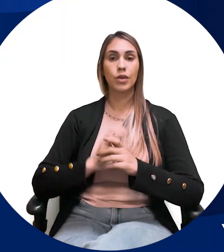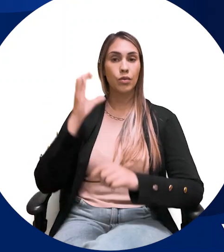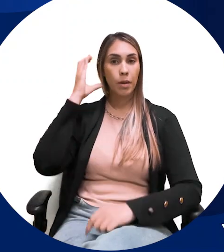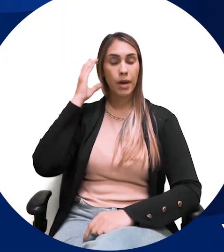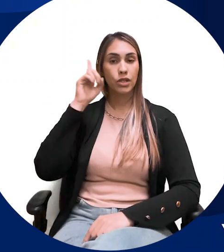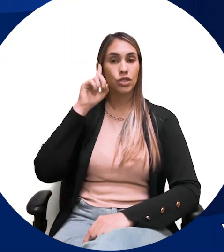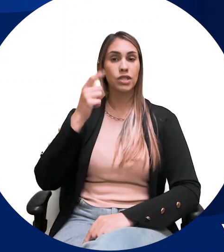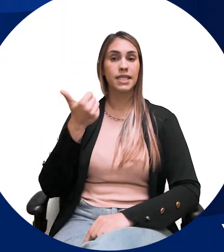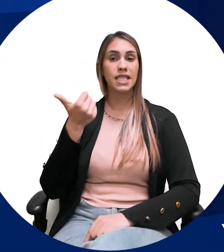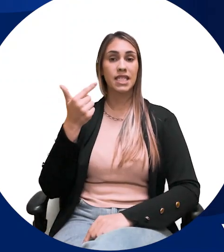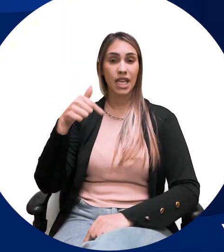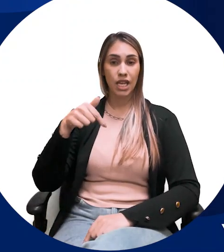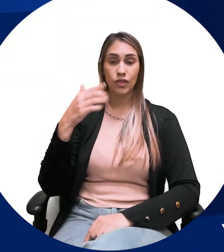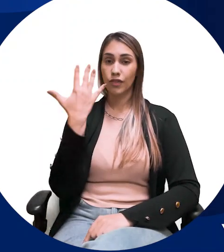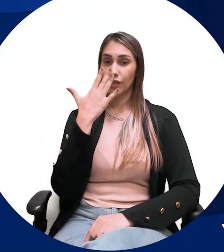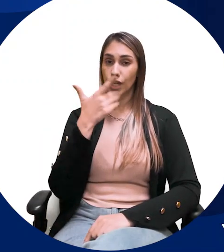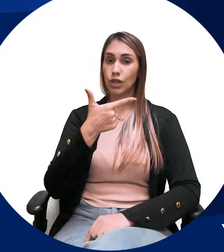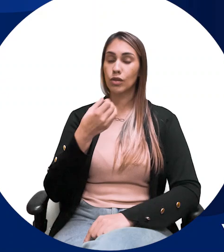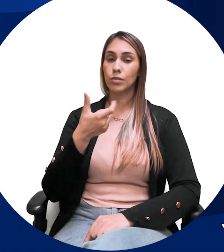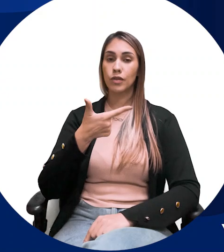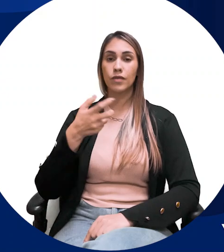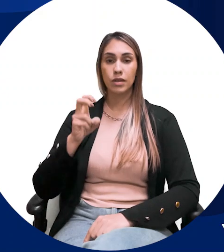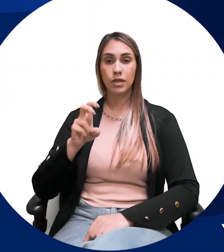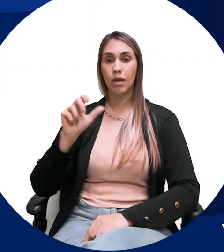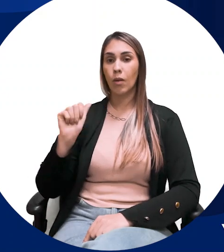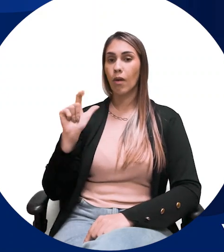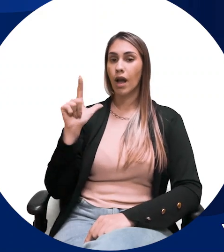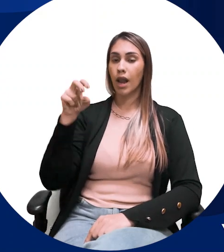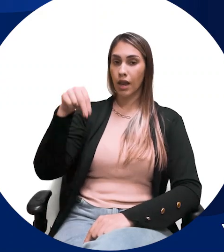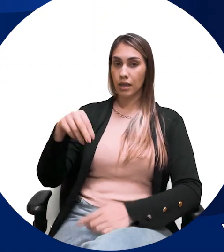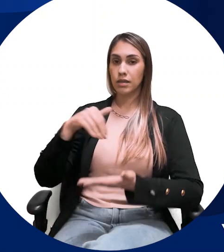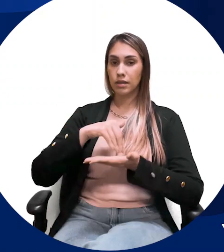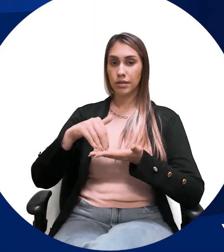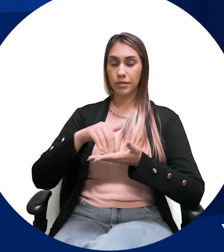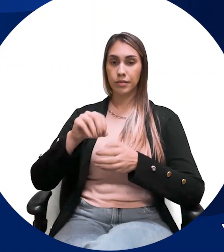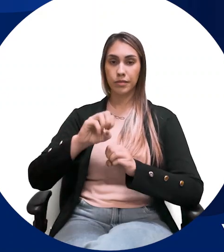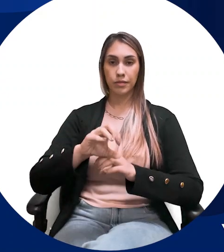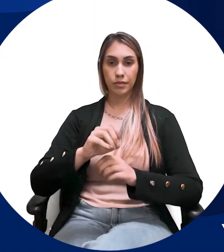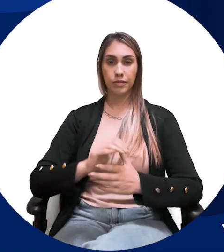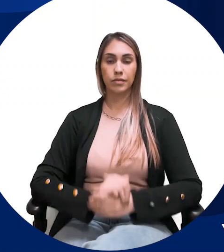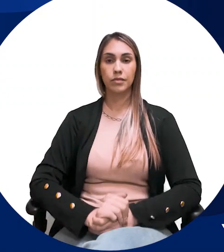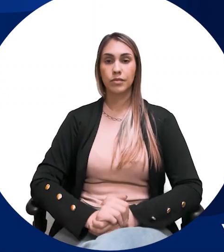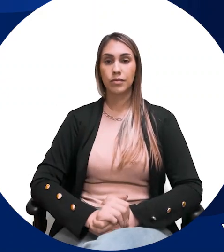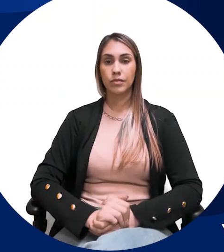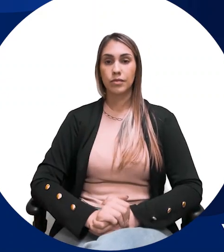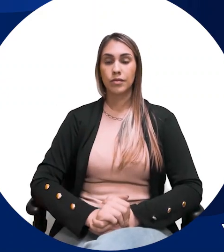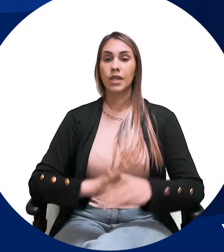561/2024/GS/SEDUC/MT. Cuiabá, 17 de fevereiro de 2025, Alan Rezende Porto, secretário de Estado de